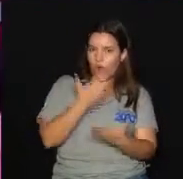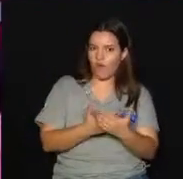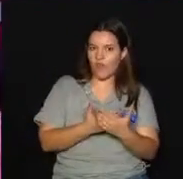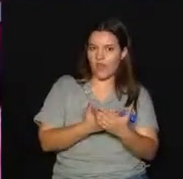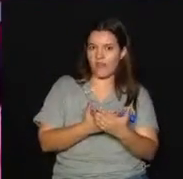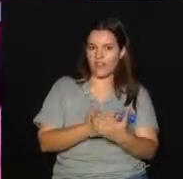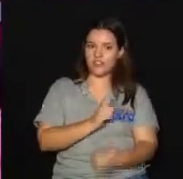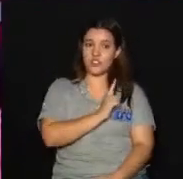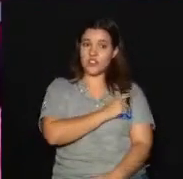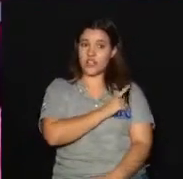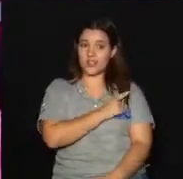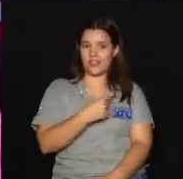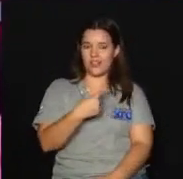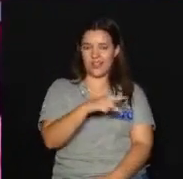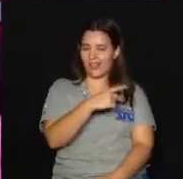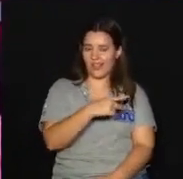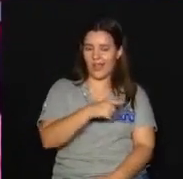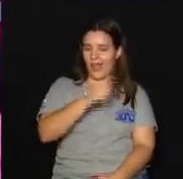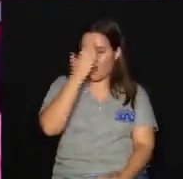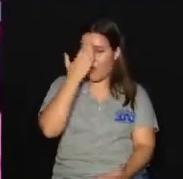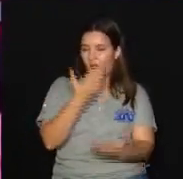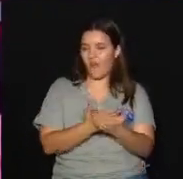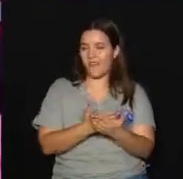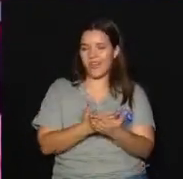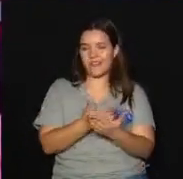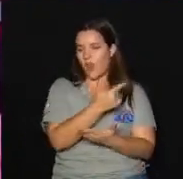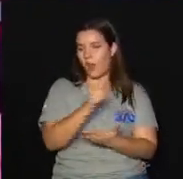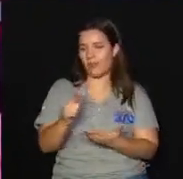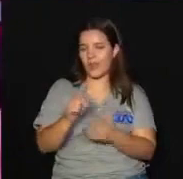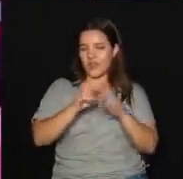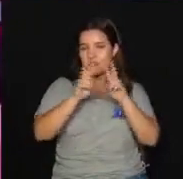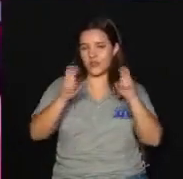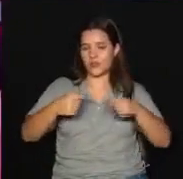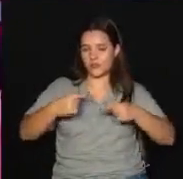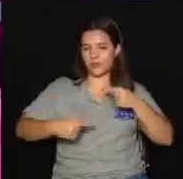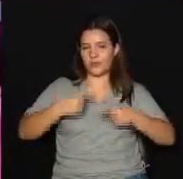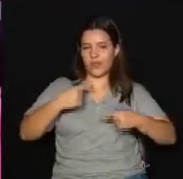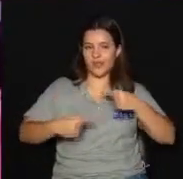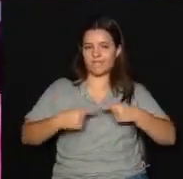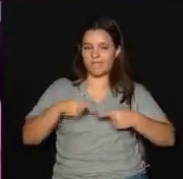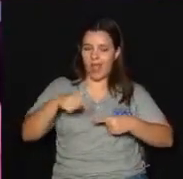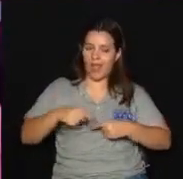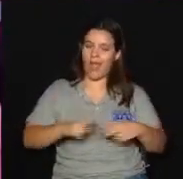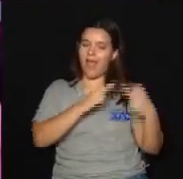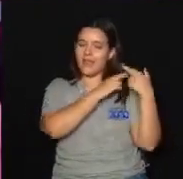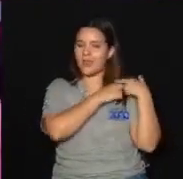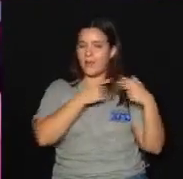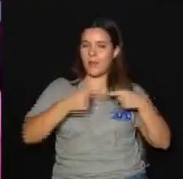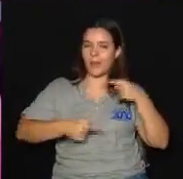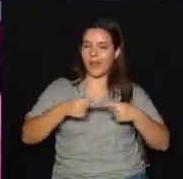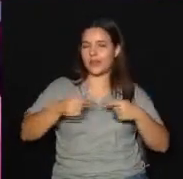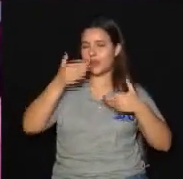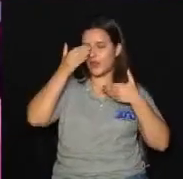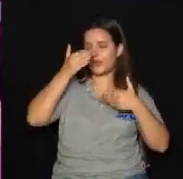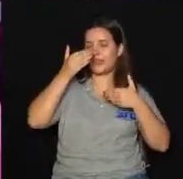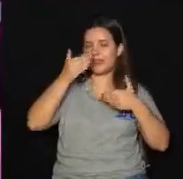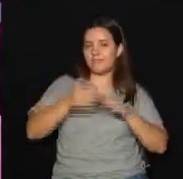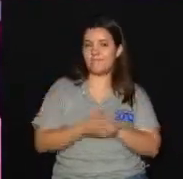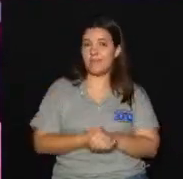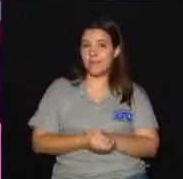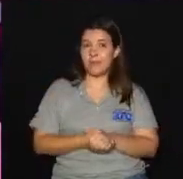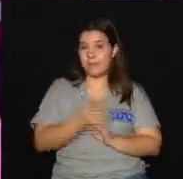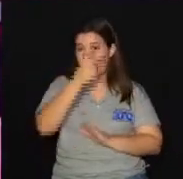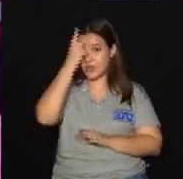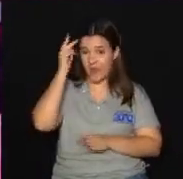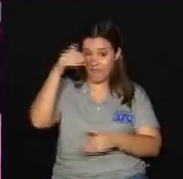na gestão dele, mas é o descrédito no papel da política e como a gente